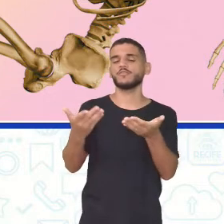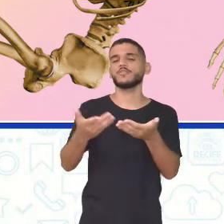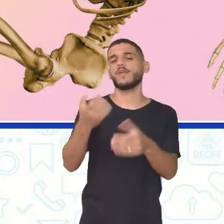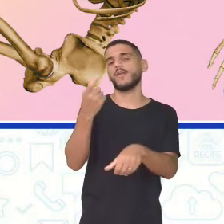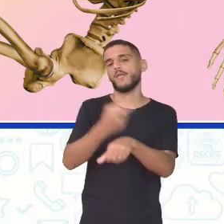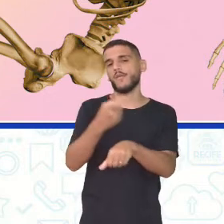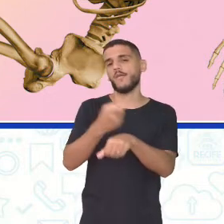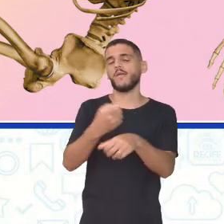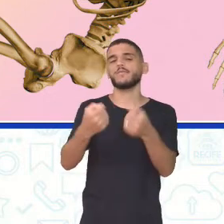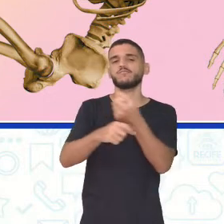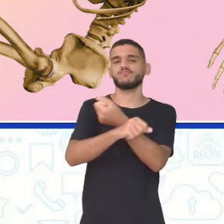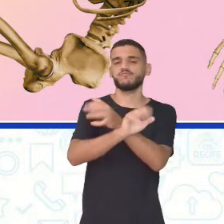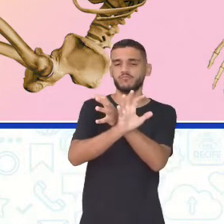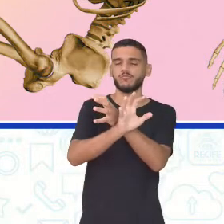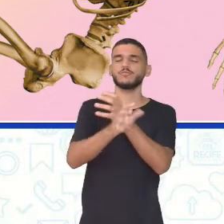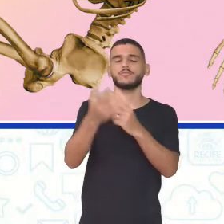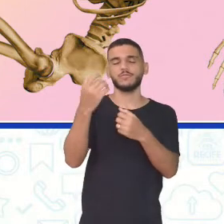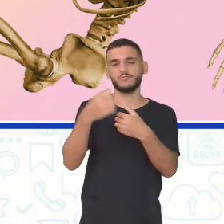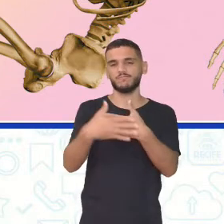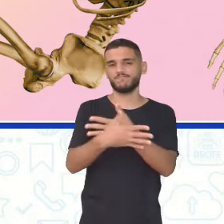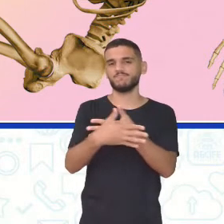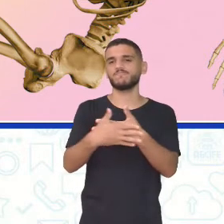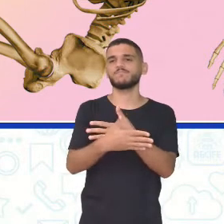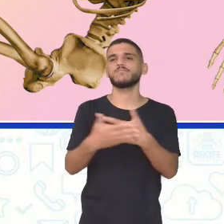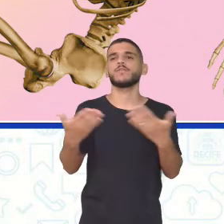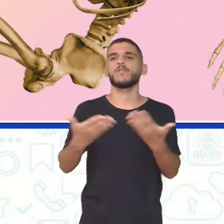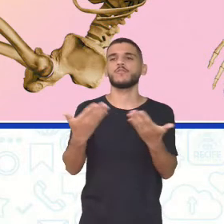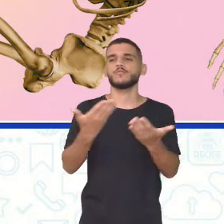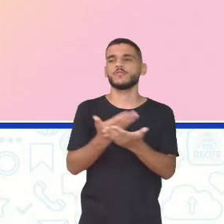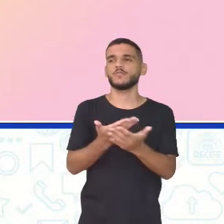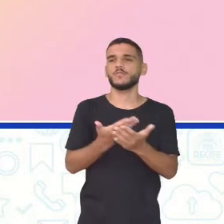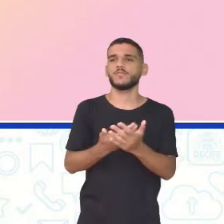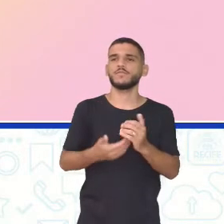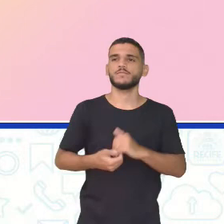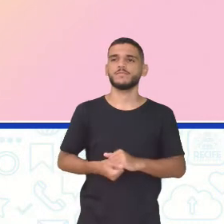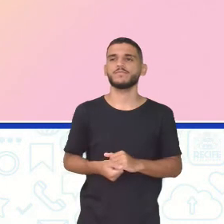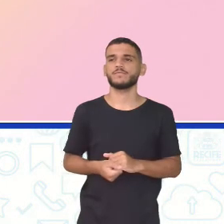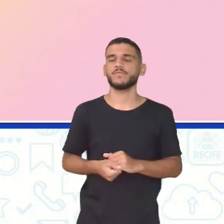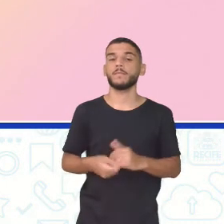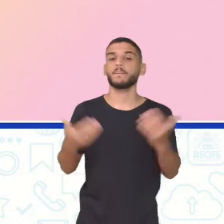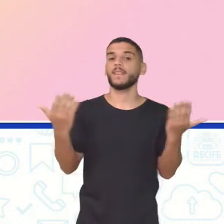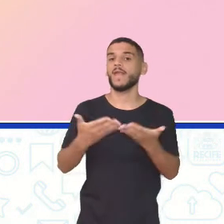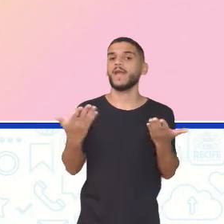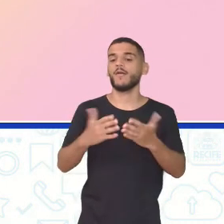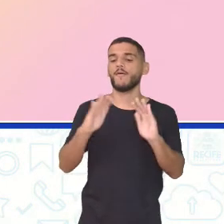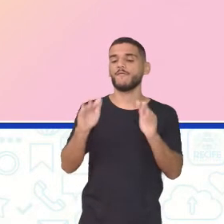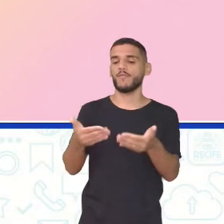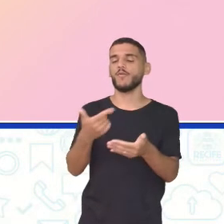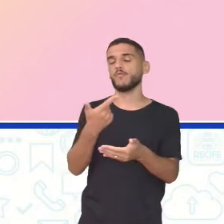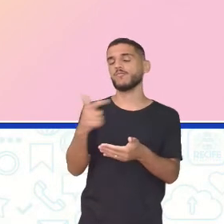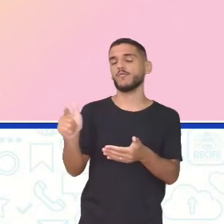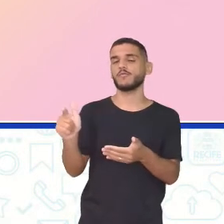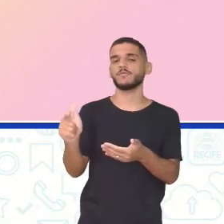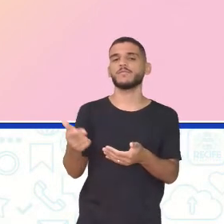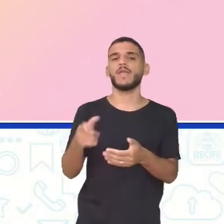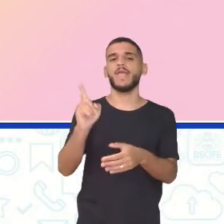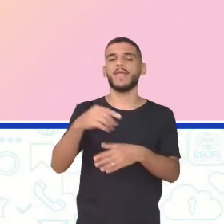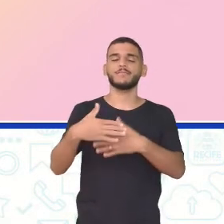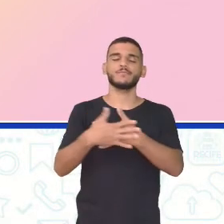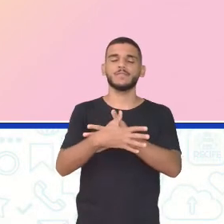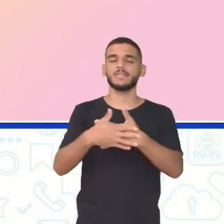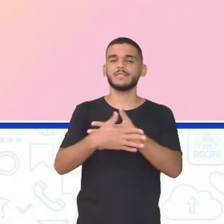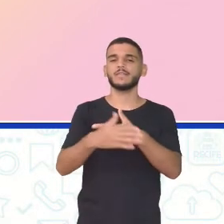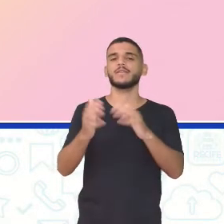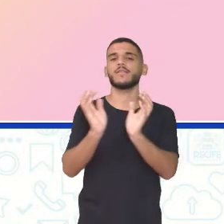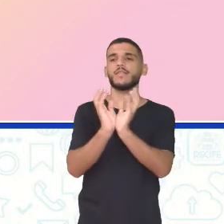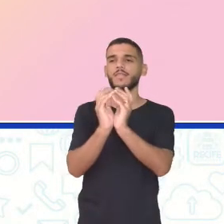de estruturas que estamos estudando. Agora, vem um outro tecido. É o tecido nervoso.